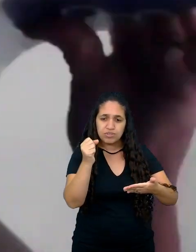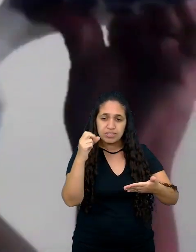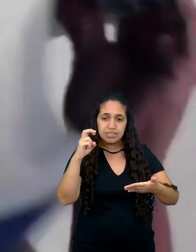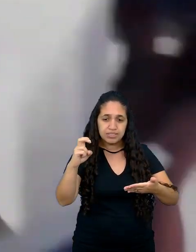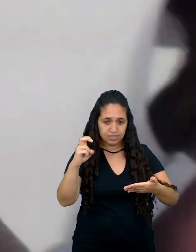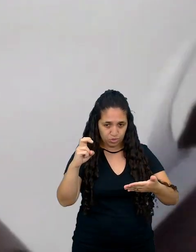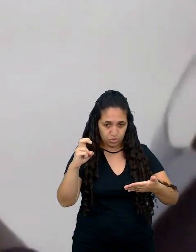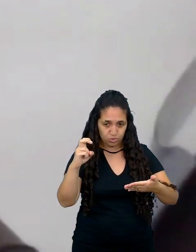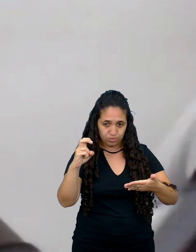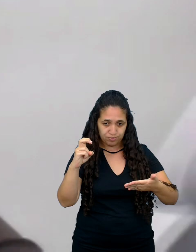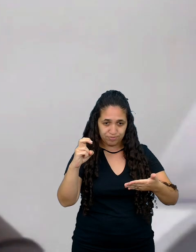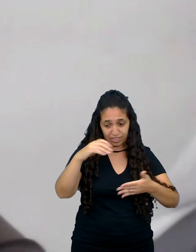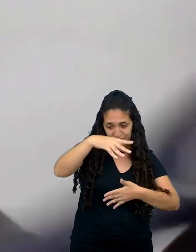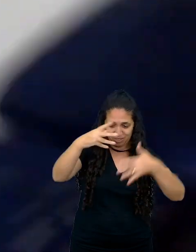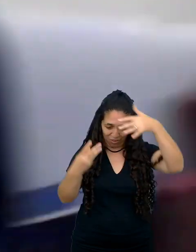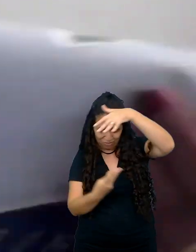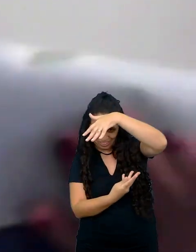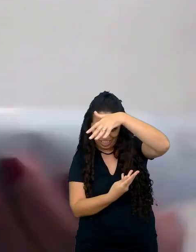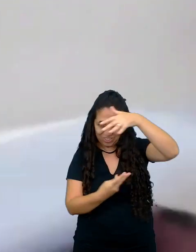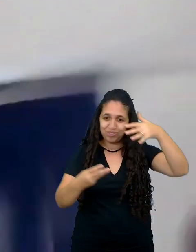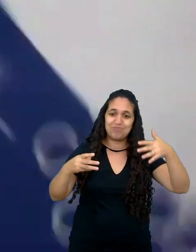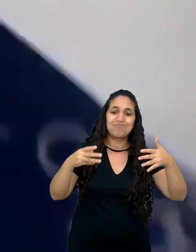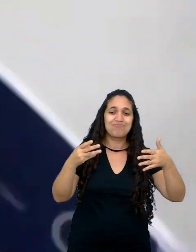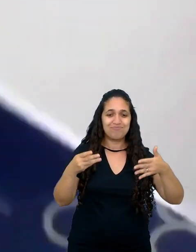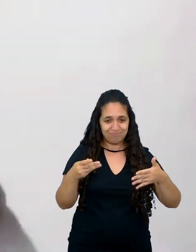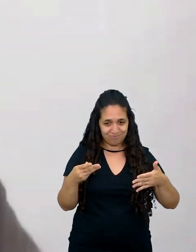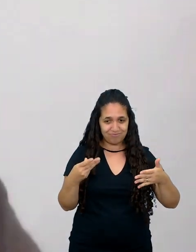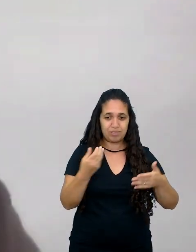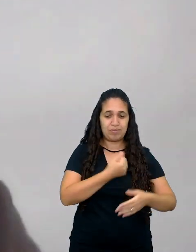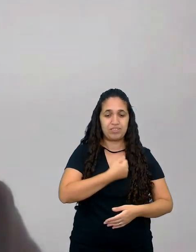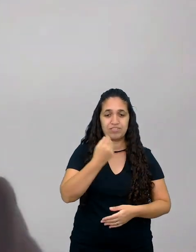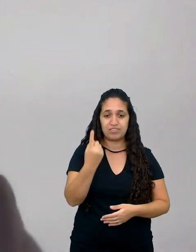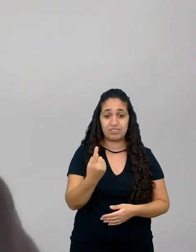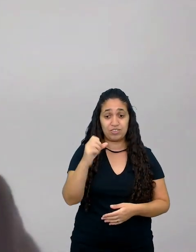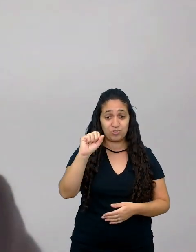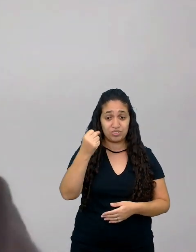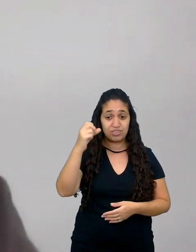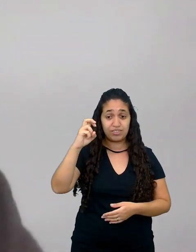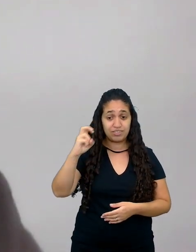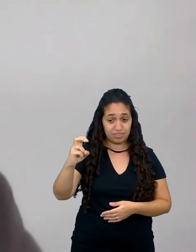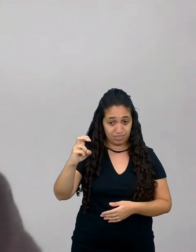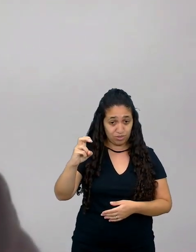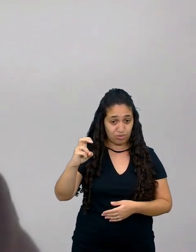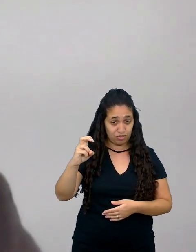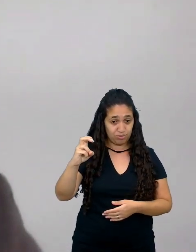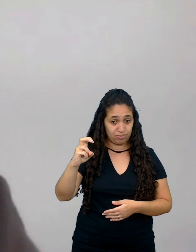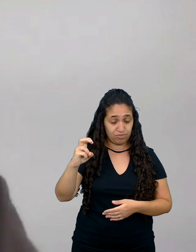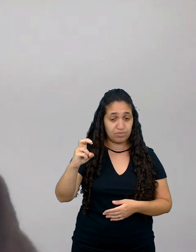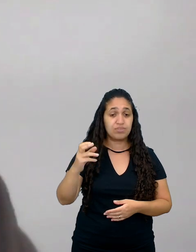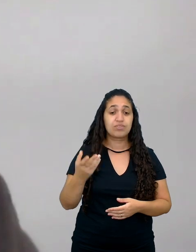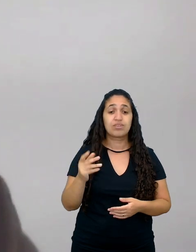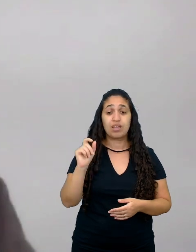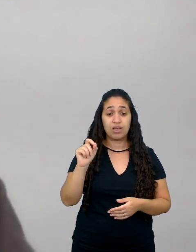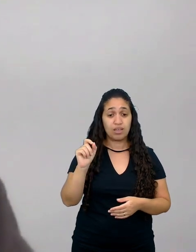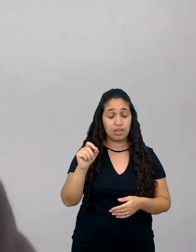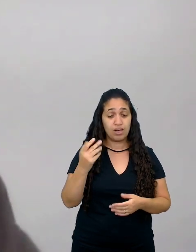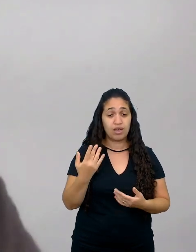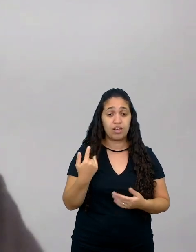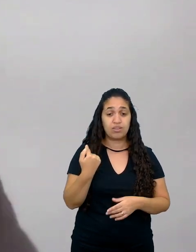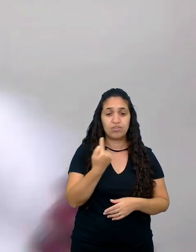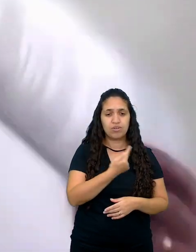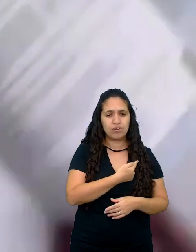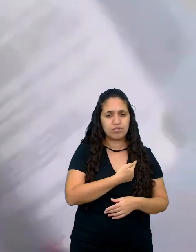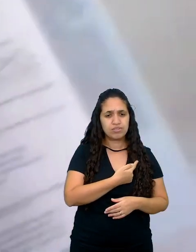185, tá de cabeça para baixo? Não, não tá. A página 185, que é a nossa